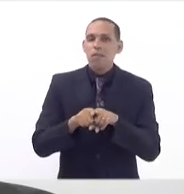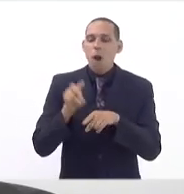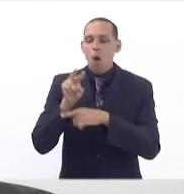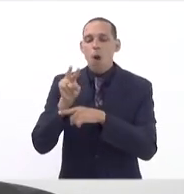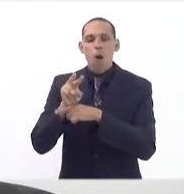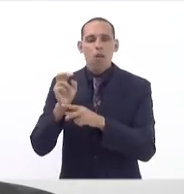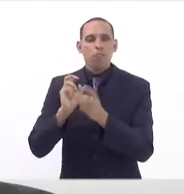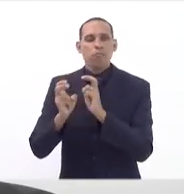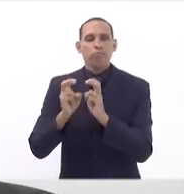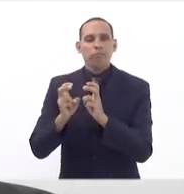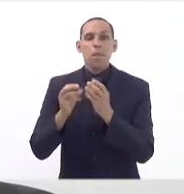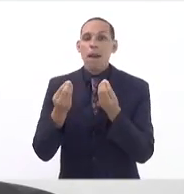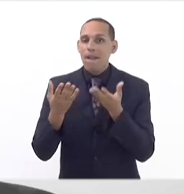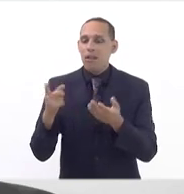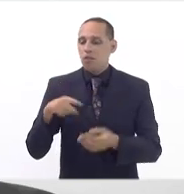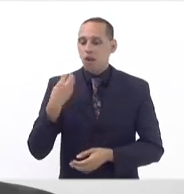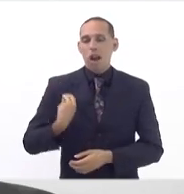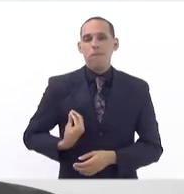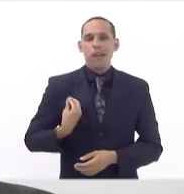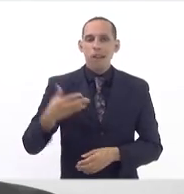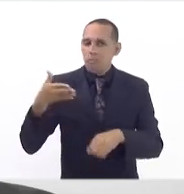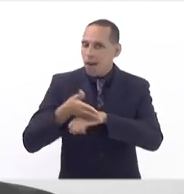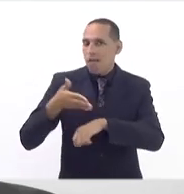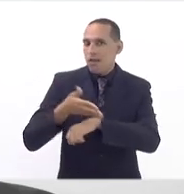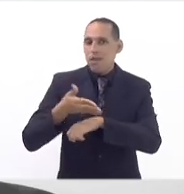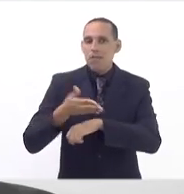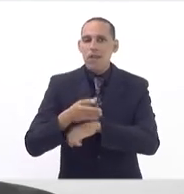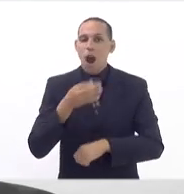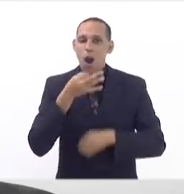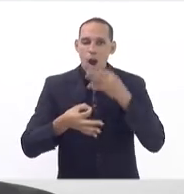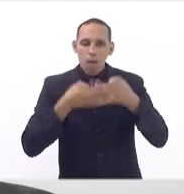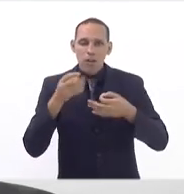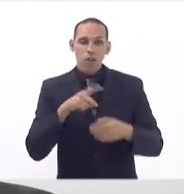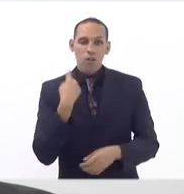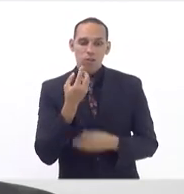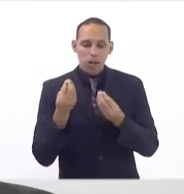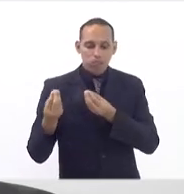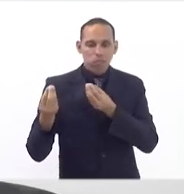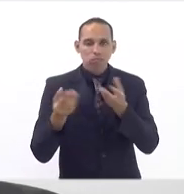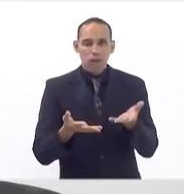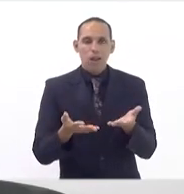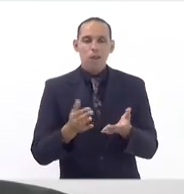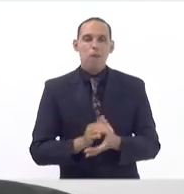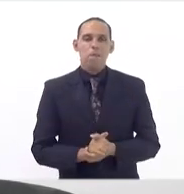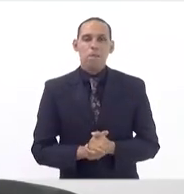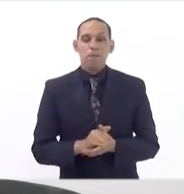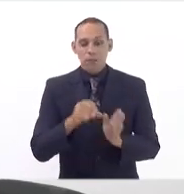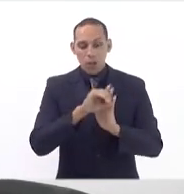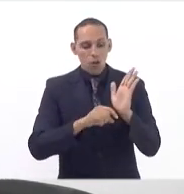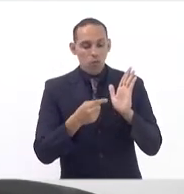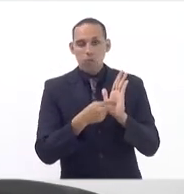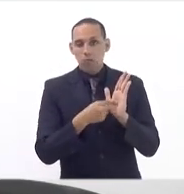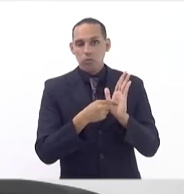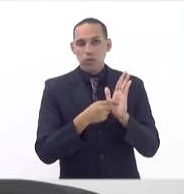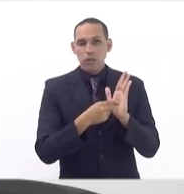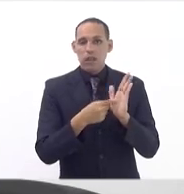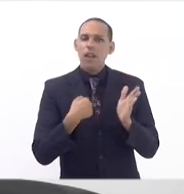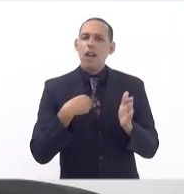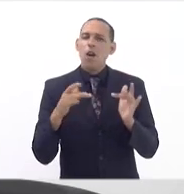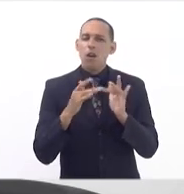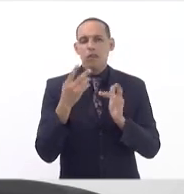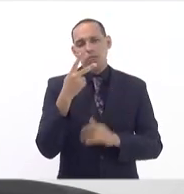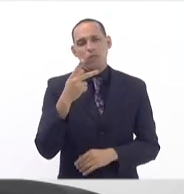mais efetiva aqui sempre podendo colocar na sua opiniões e ser o fixo eu não tinha seu contato eu